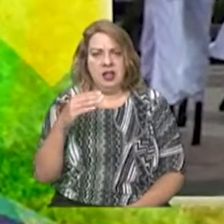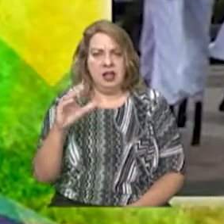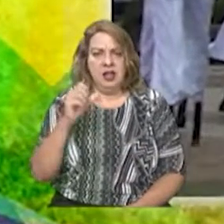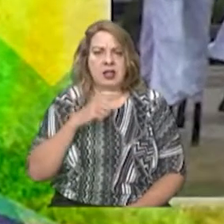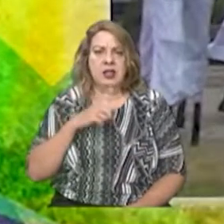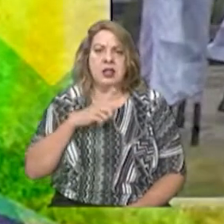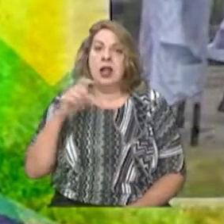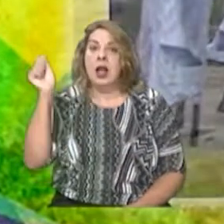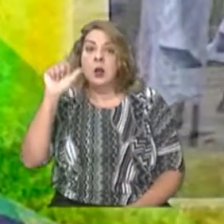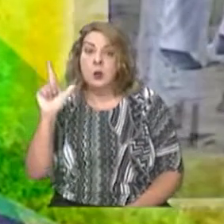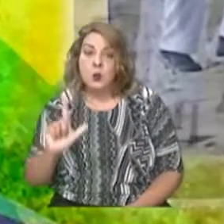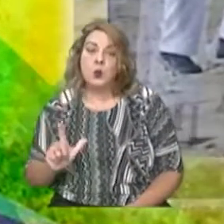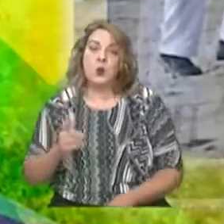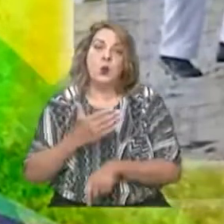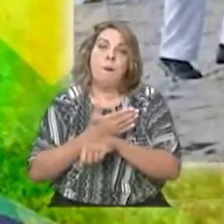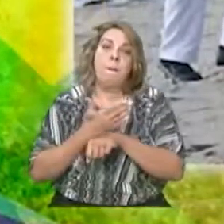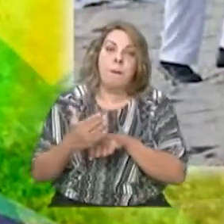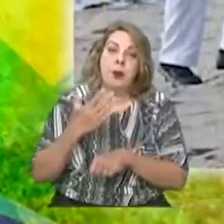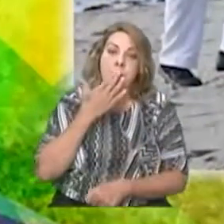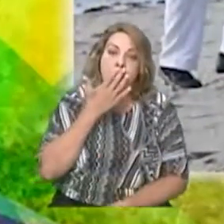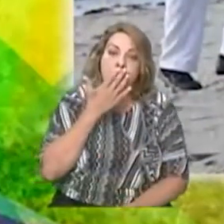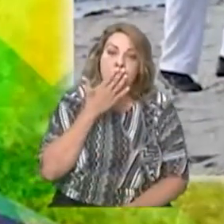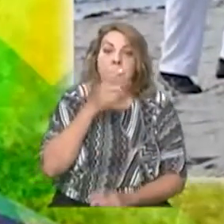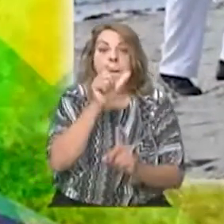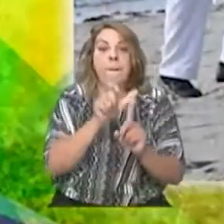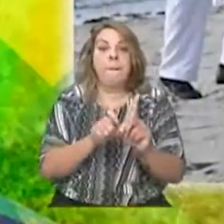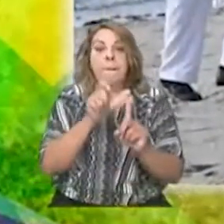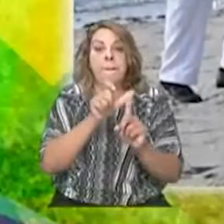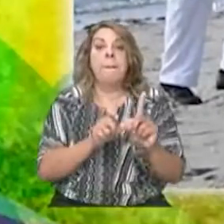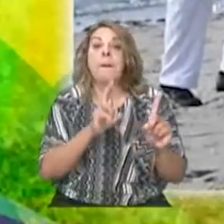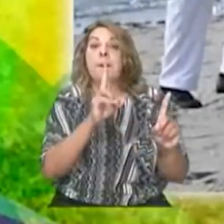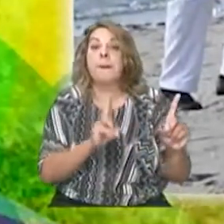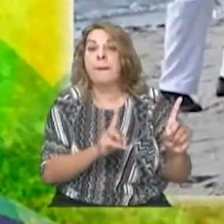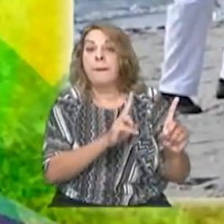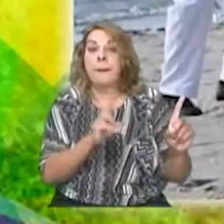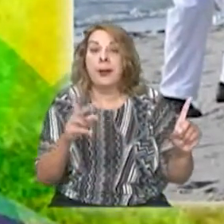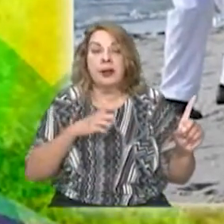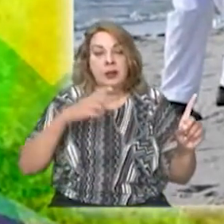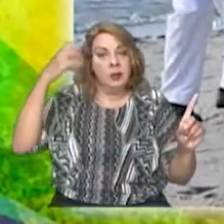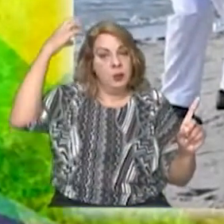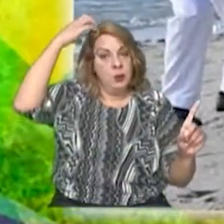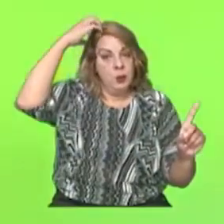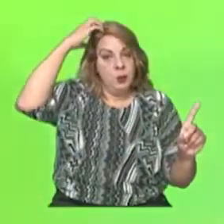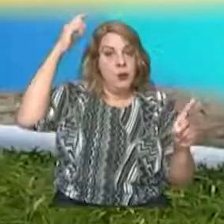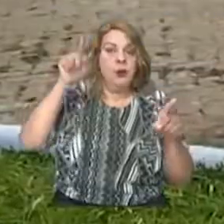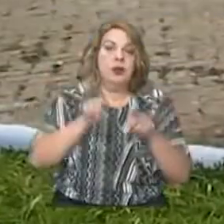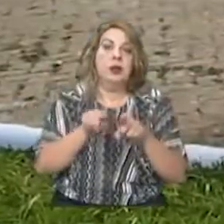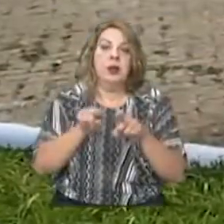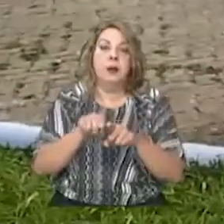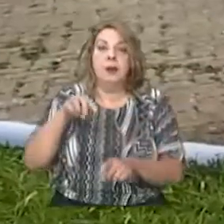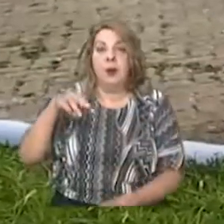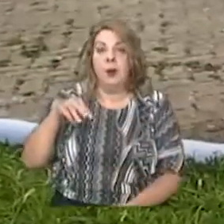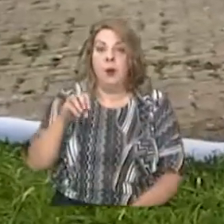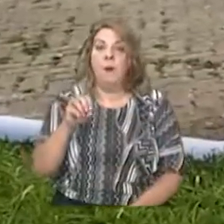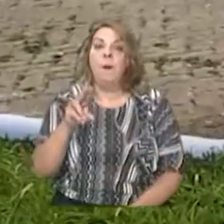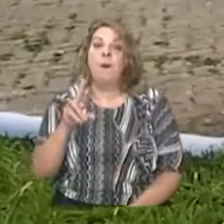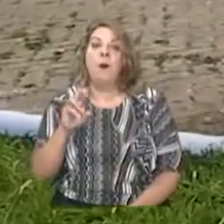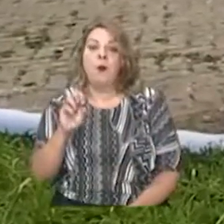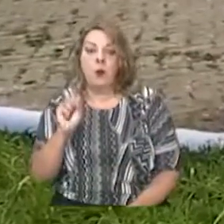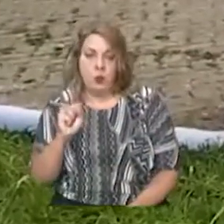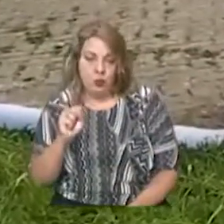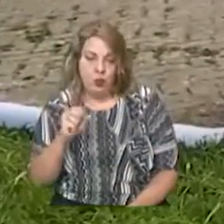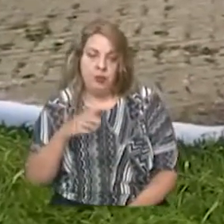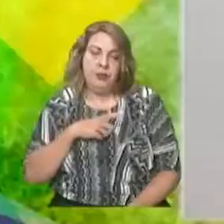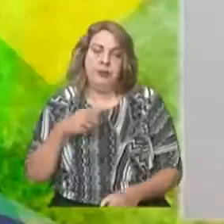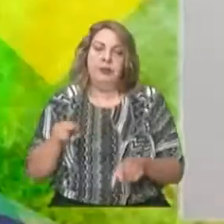trajes azul e branco e tem como personagens o padre, o rei e os mouros. E vamos falar de